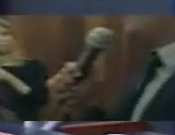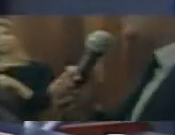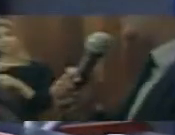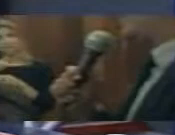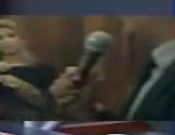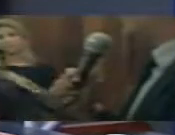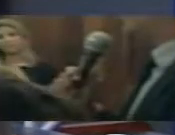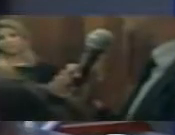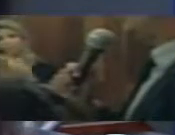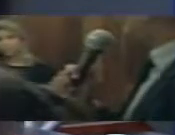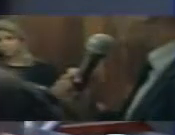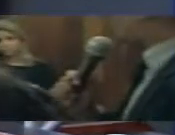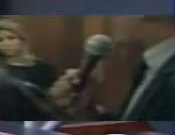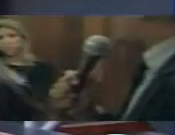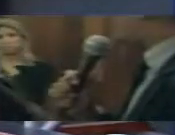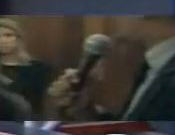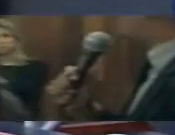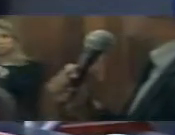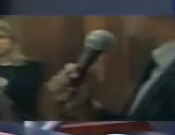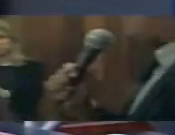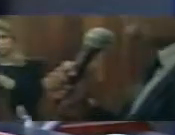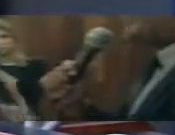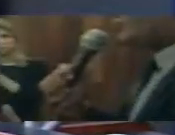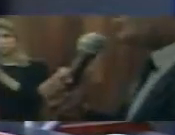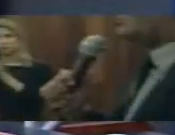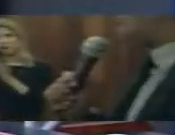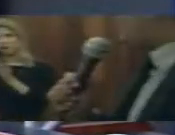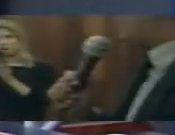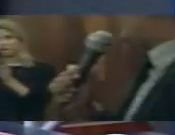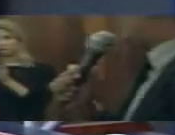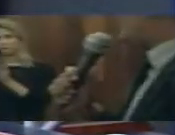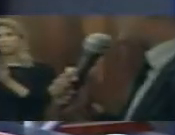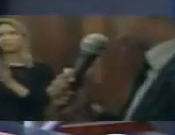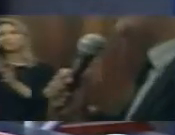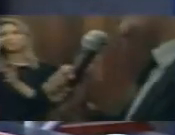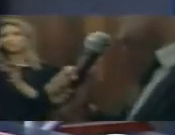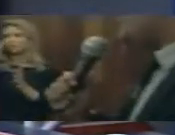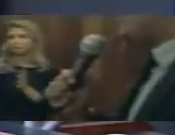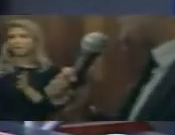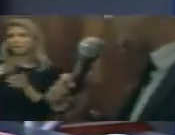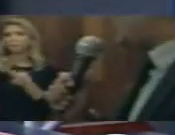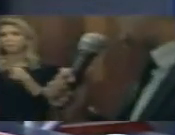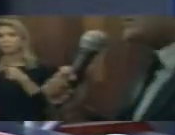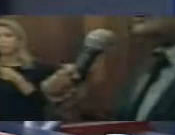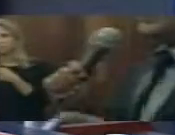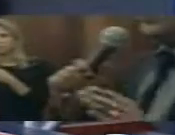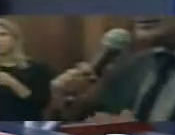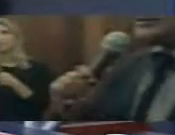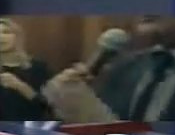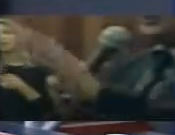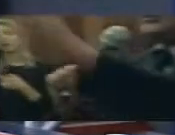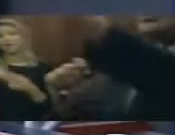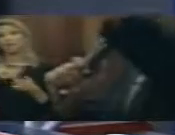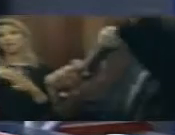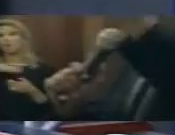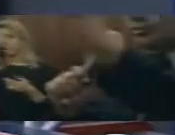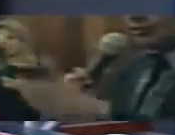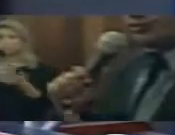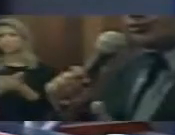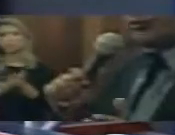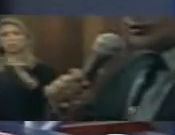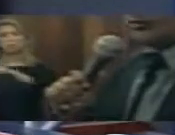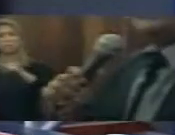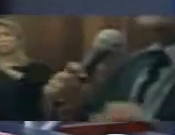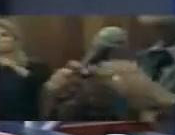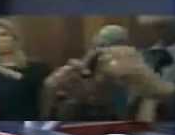o jurídico não entende, falou o que não deveria falar, o problema é dele. Na nossa frente, na frente de